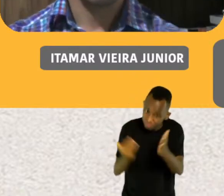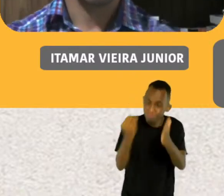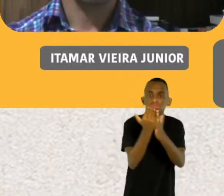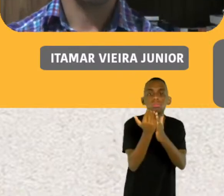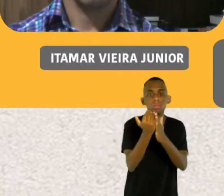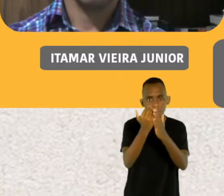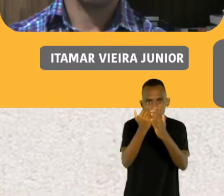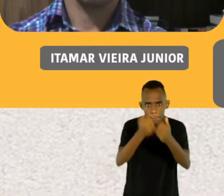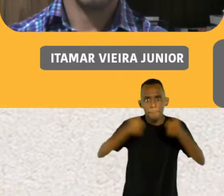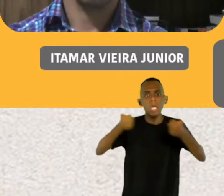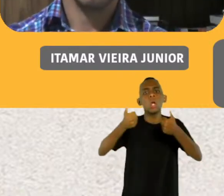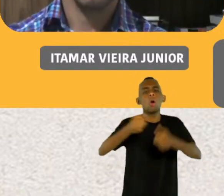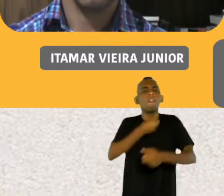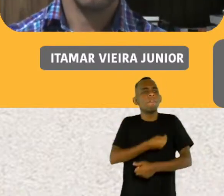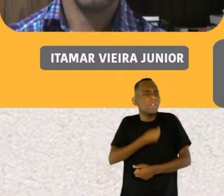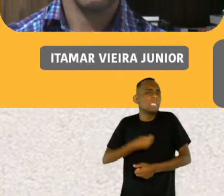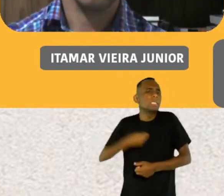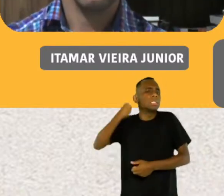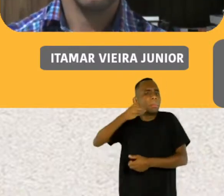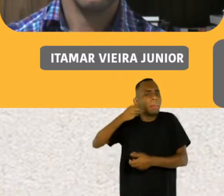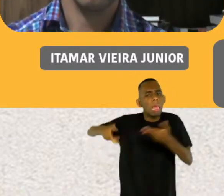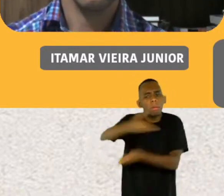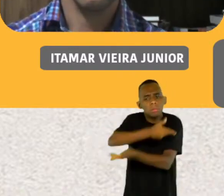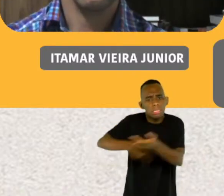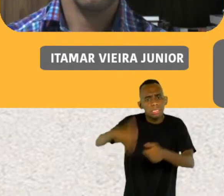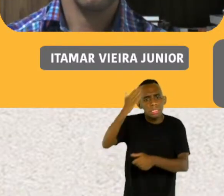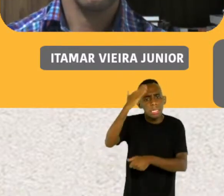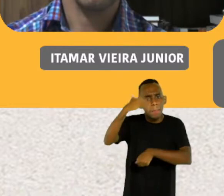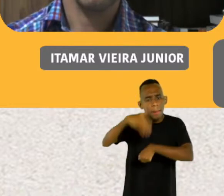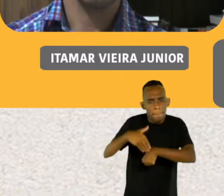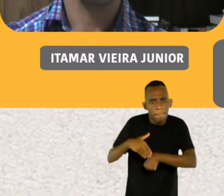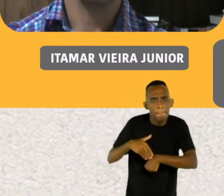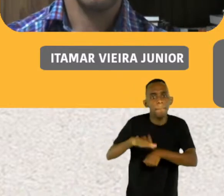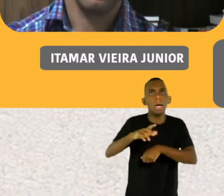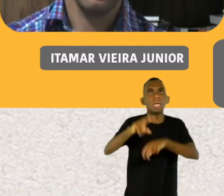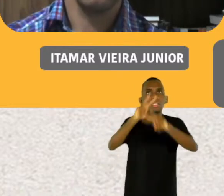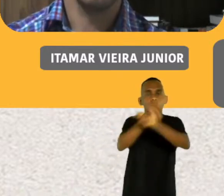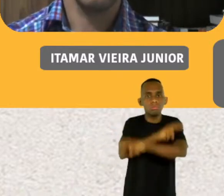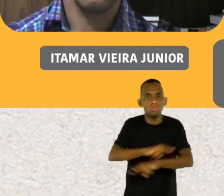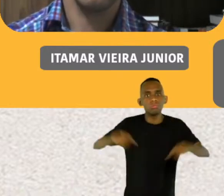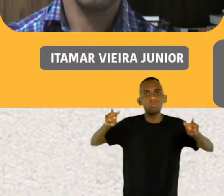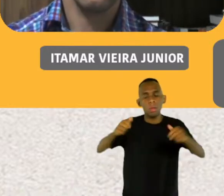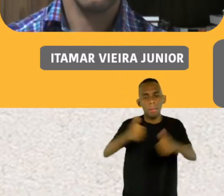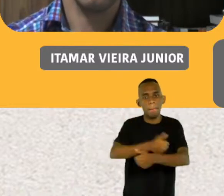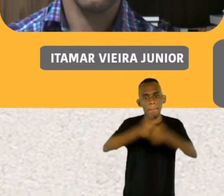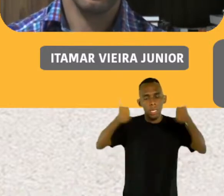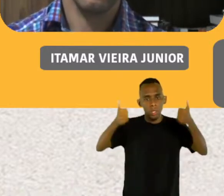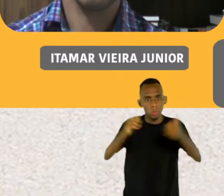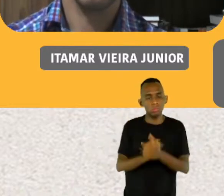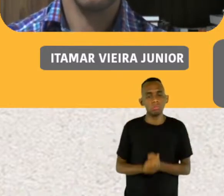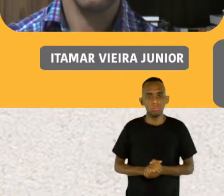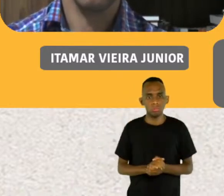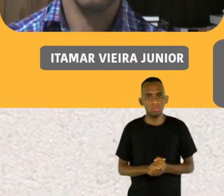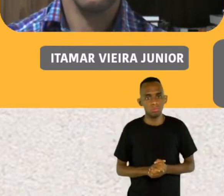dinâmica, mais viva, aprenda mais, saiba mais coisas, né? Para ampliar o nosso conhecimento. Então eu vejo isso tudo com